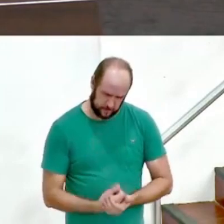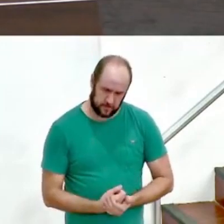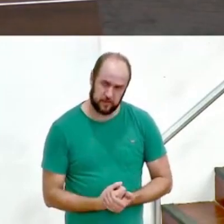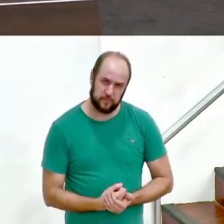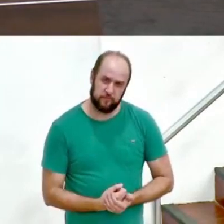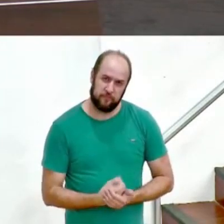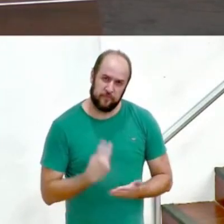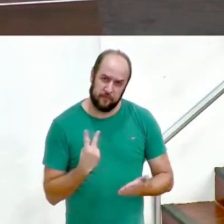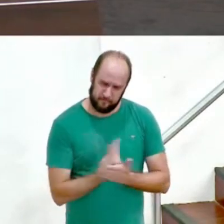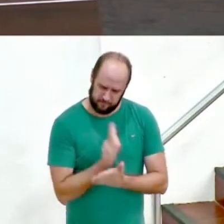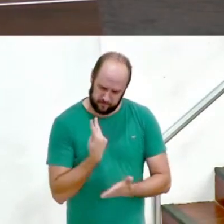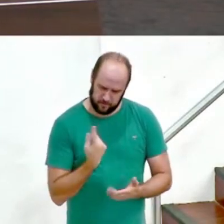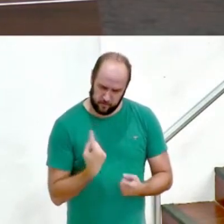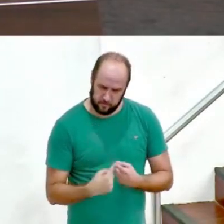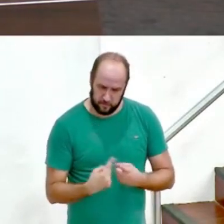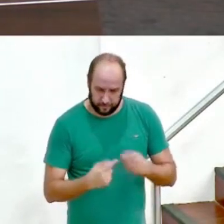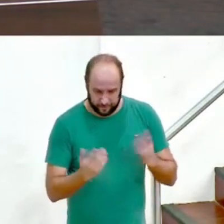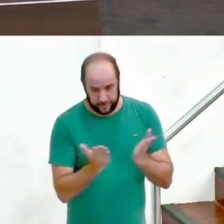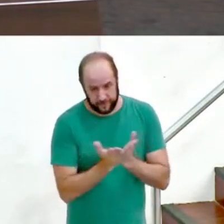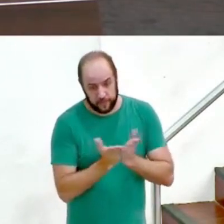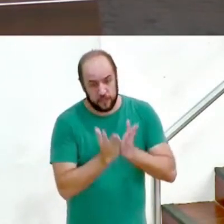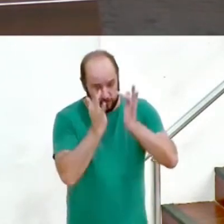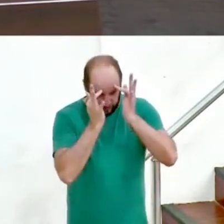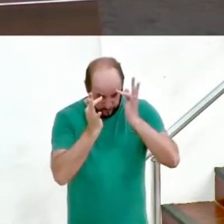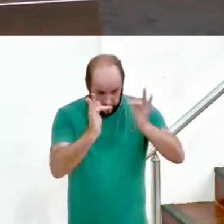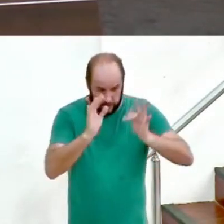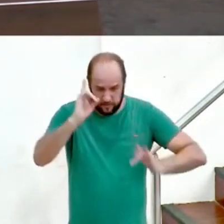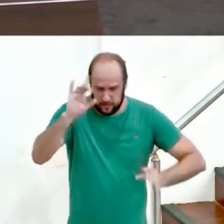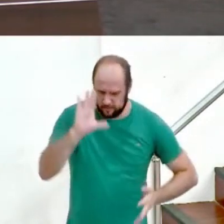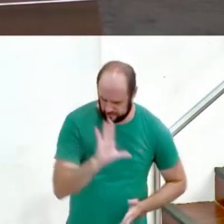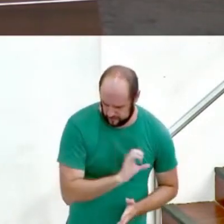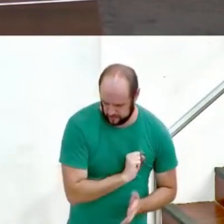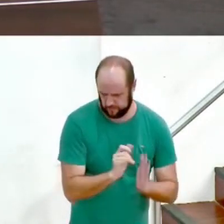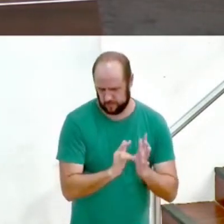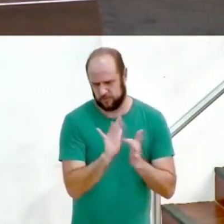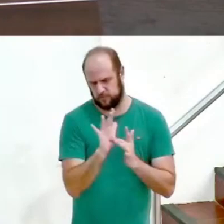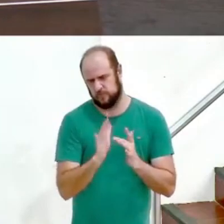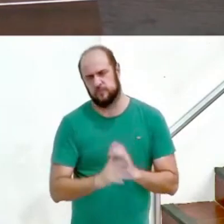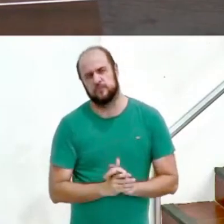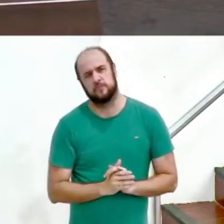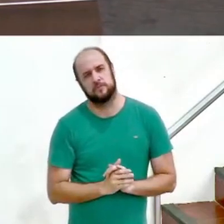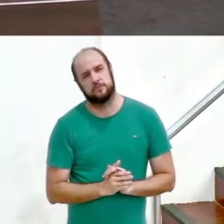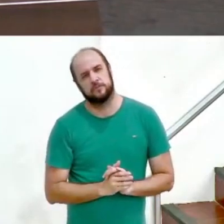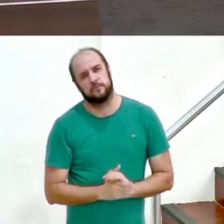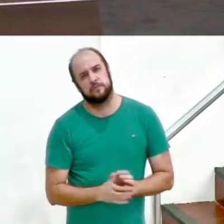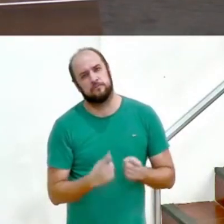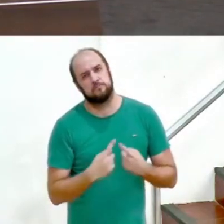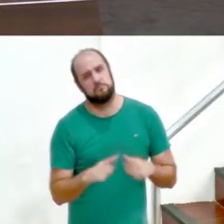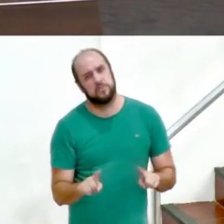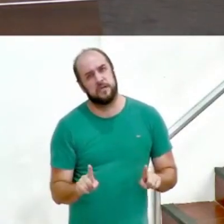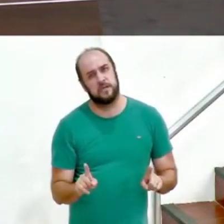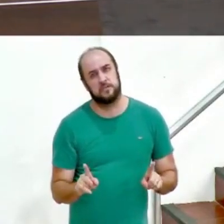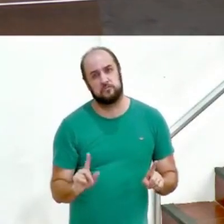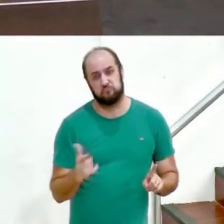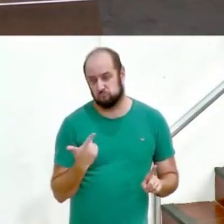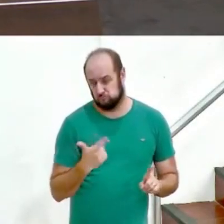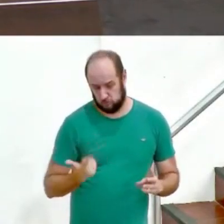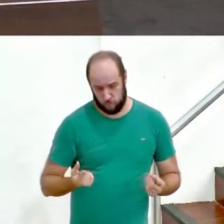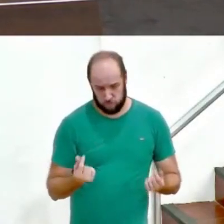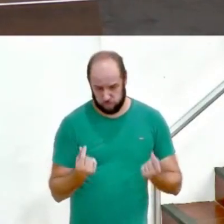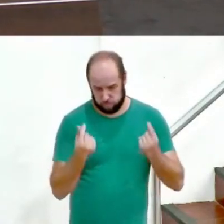profundo. Porque temos crentes fiéis a Deus, que amam a Jesus, mas que não são